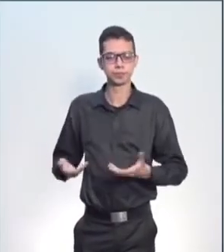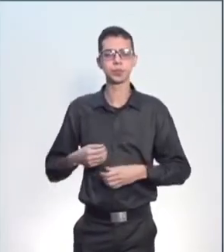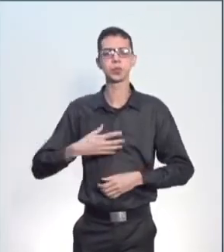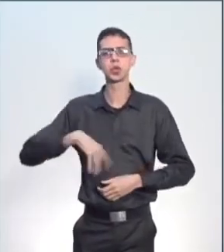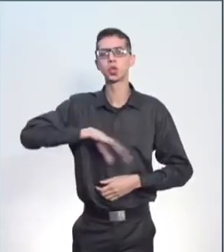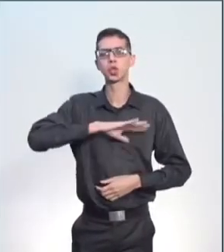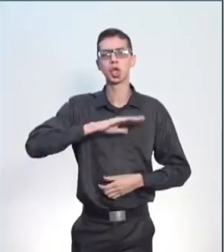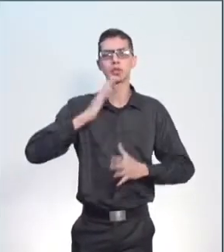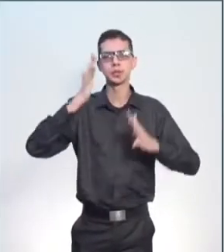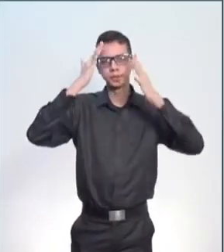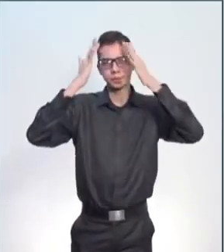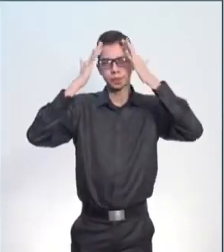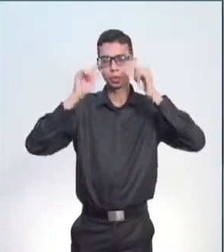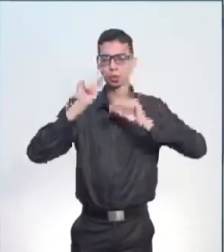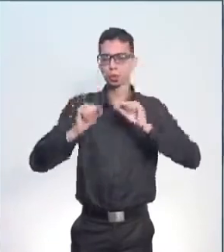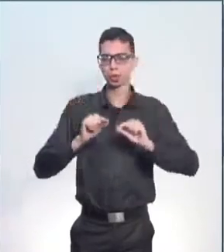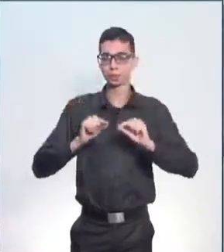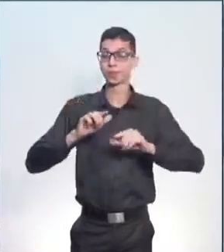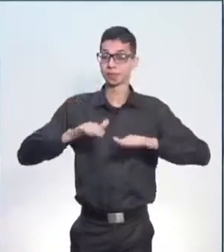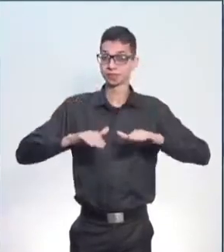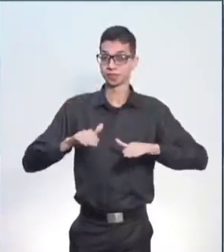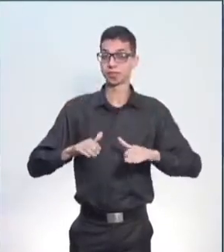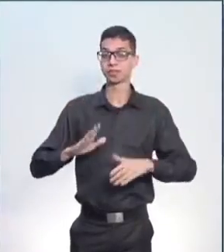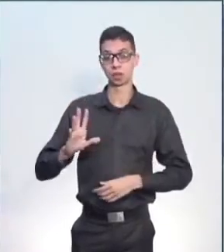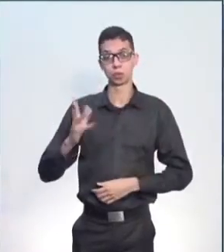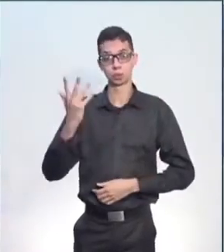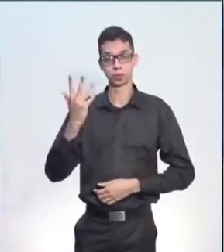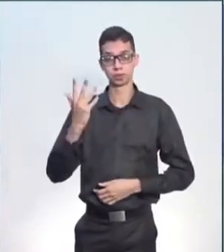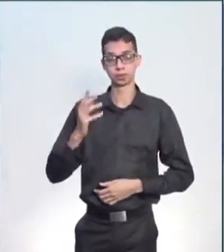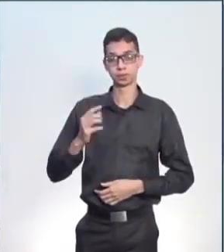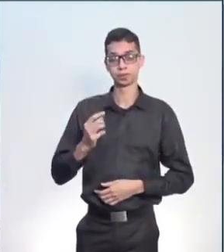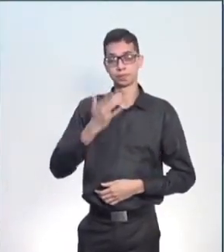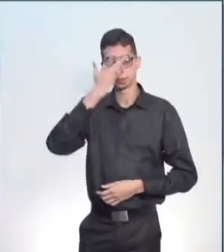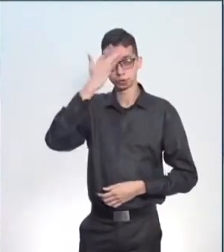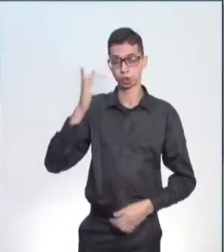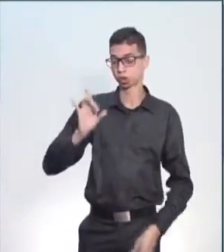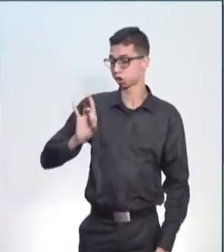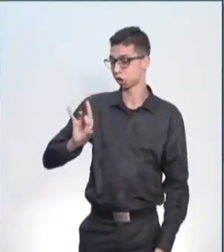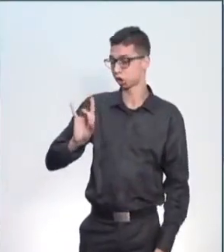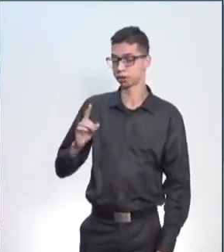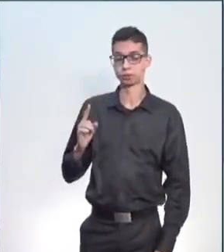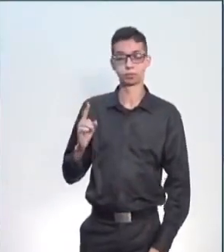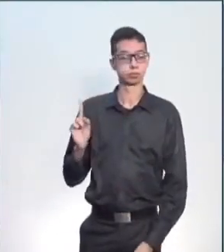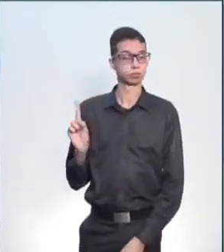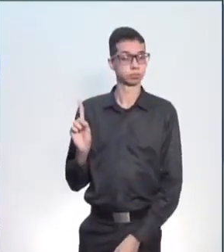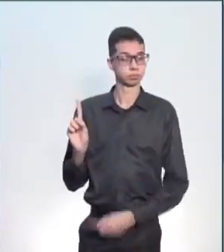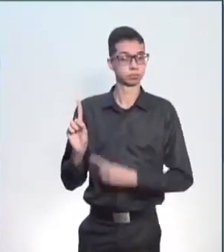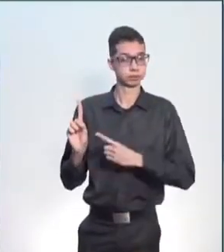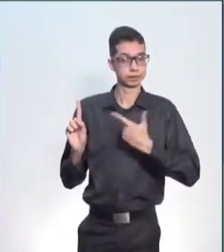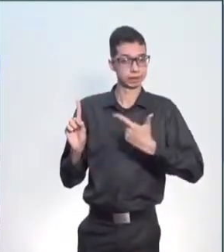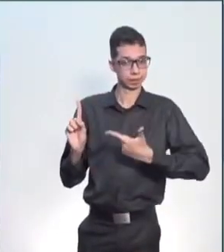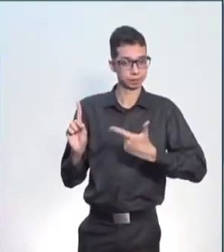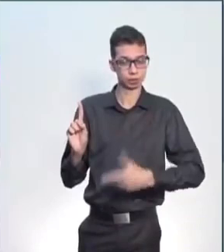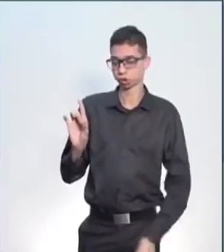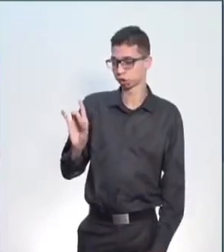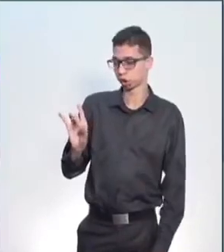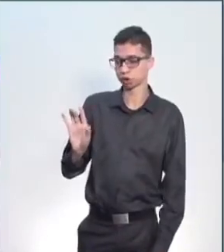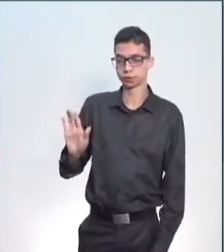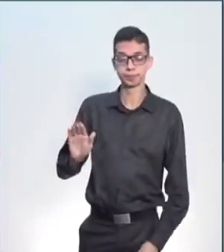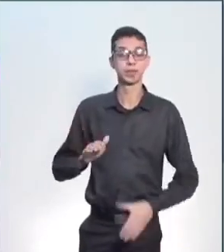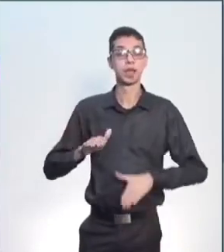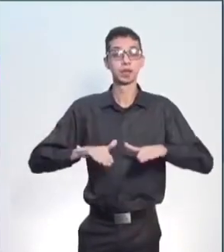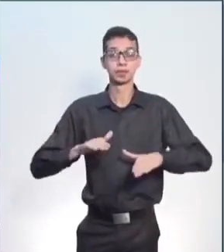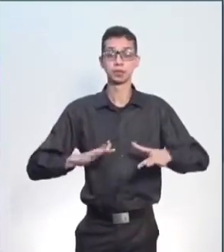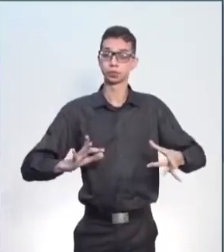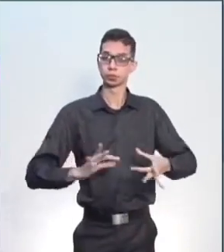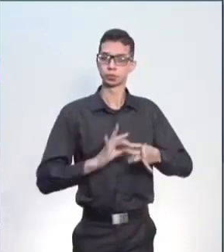estão sozinhas e ações que as pessoas estão trabalhando em conjunto, né? Quando eu penso essas situações,